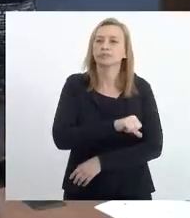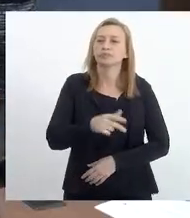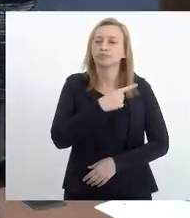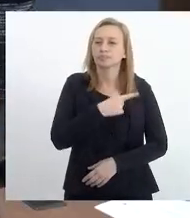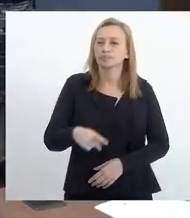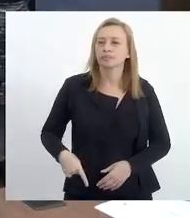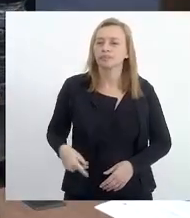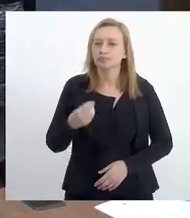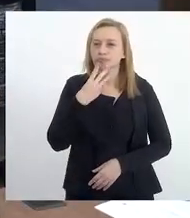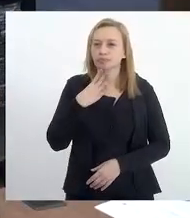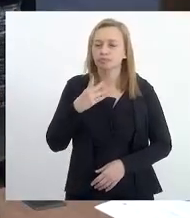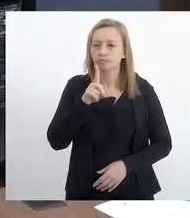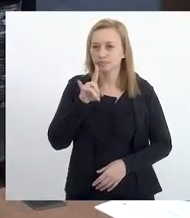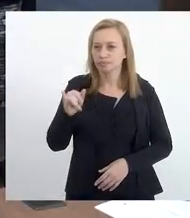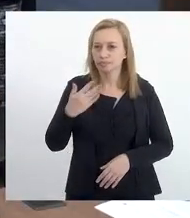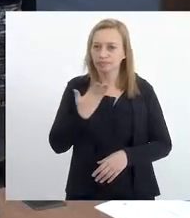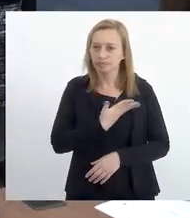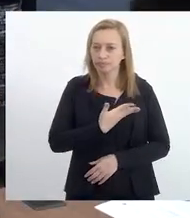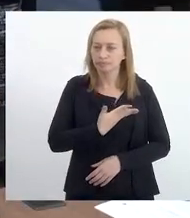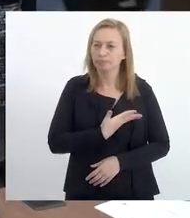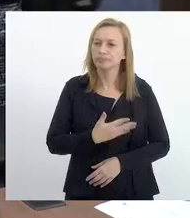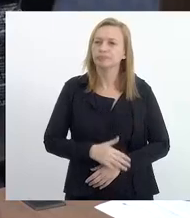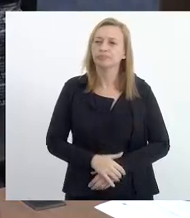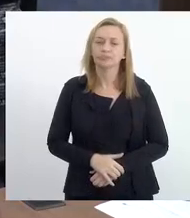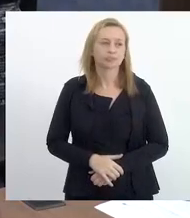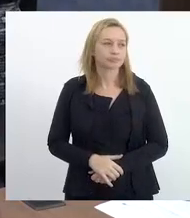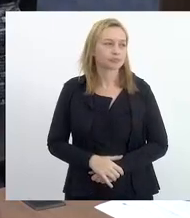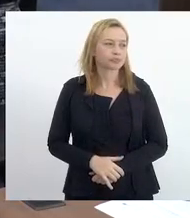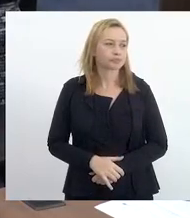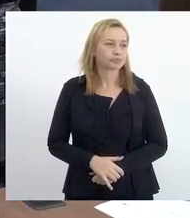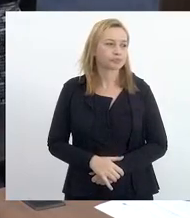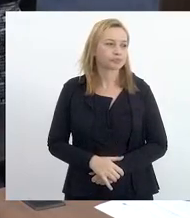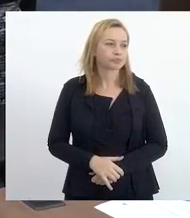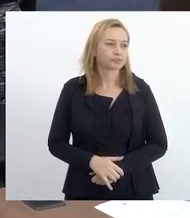Presidente, bom dia, colegas. Presidente,